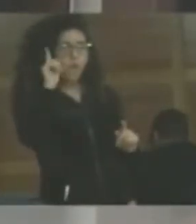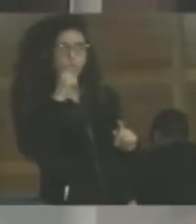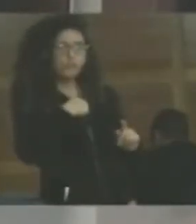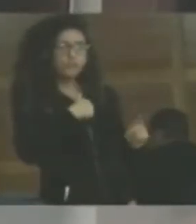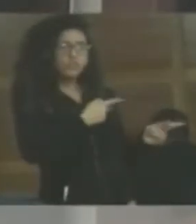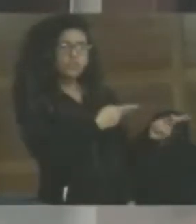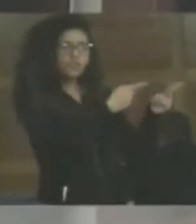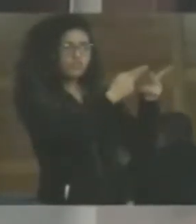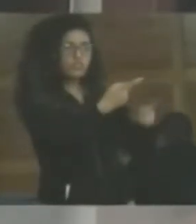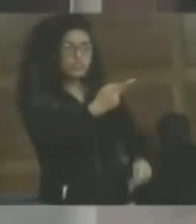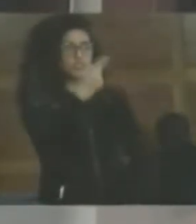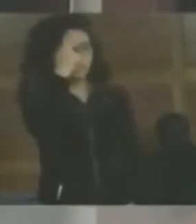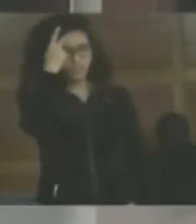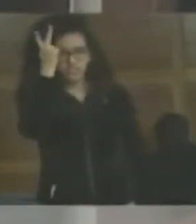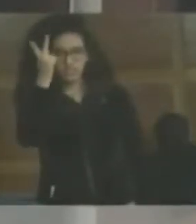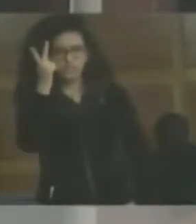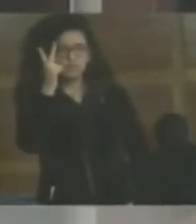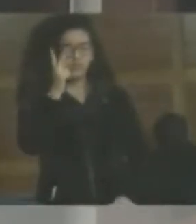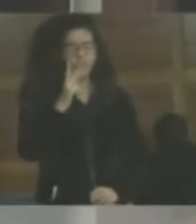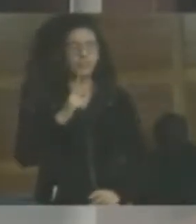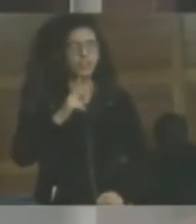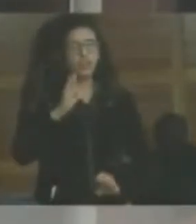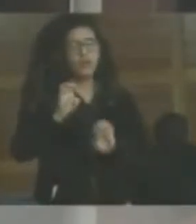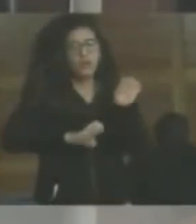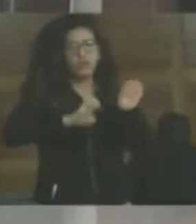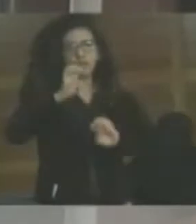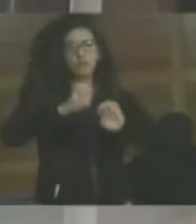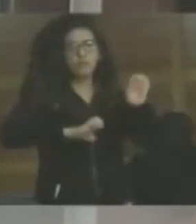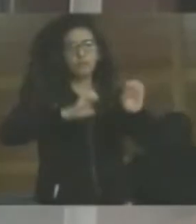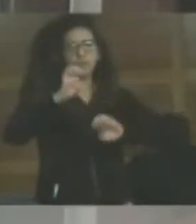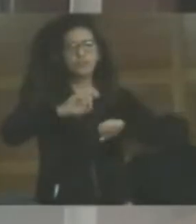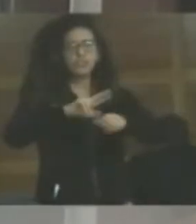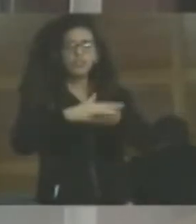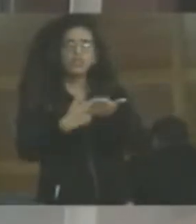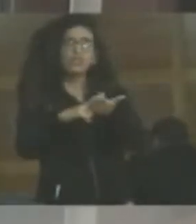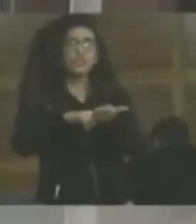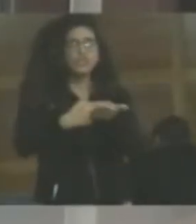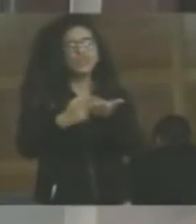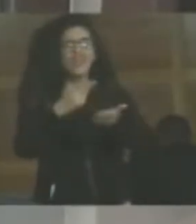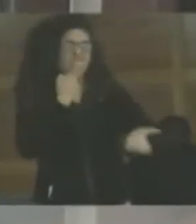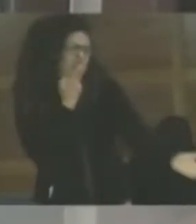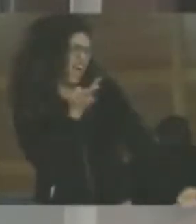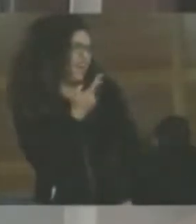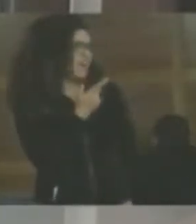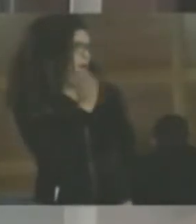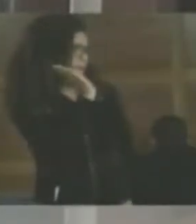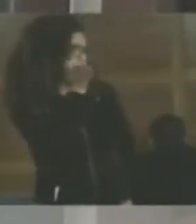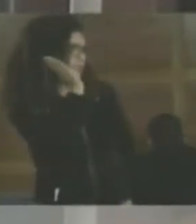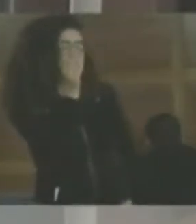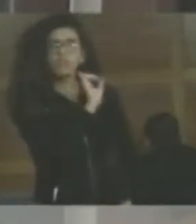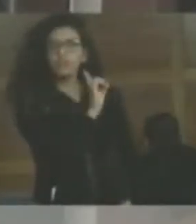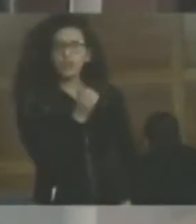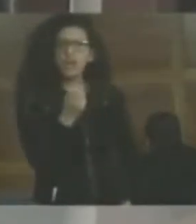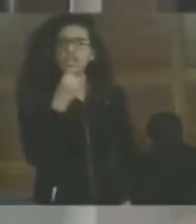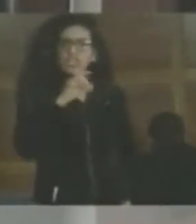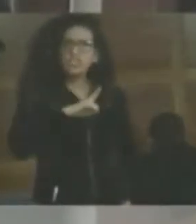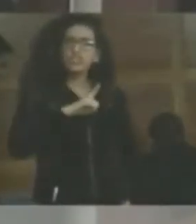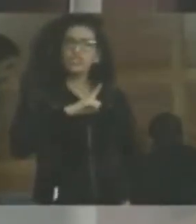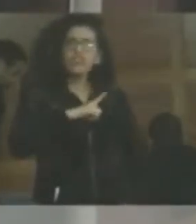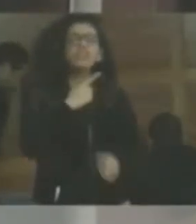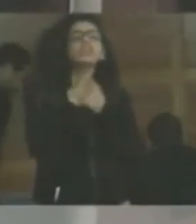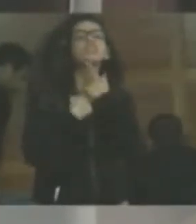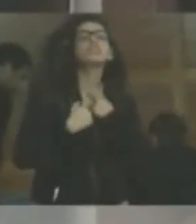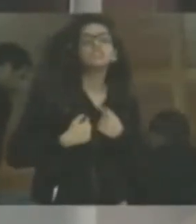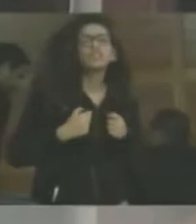São Paulo uma fábrica de chocolate. Aí vocês dizem, ah, está falando besteira. Se tiver força de vontade, se instala